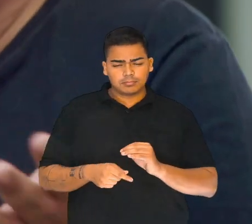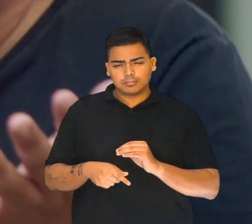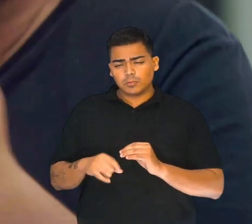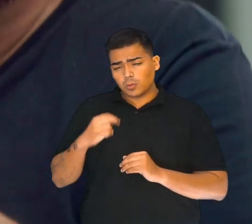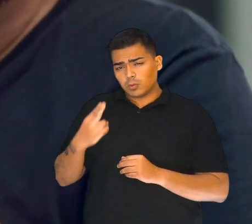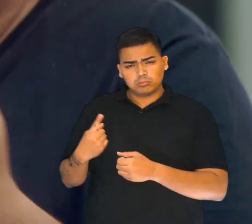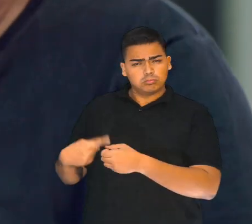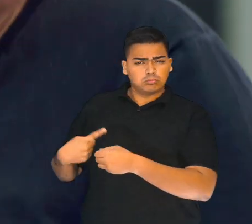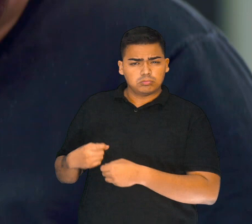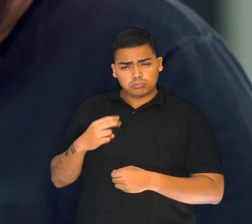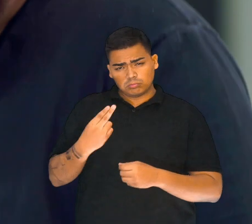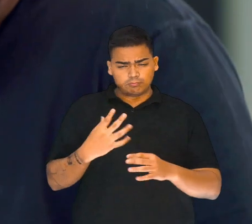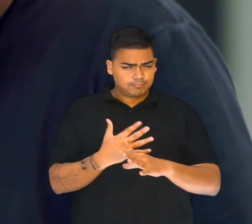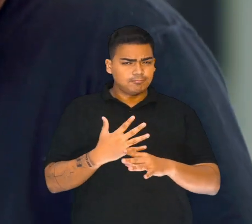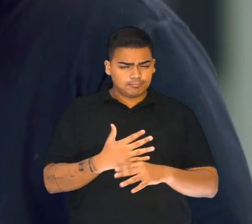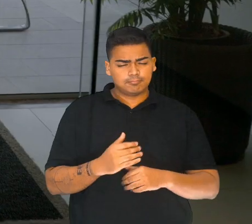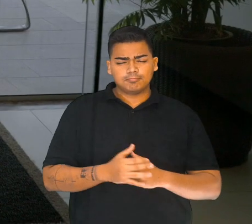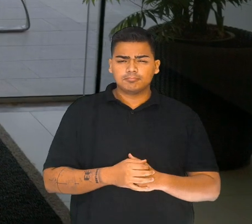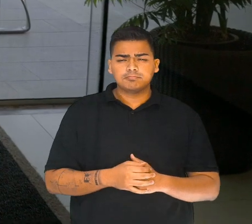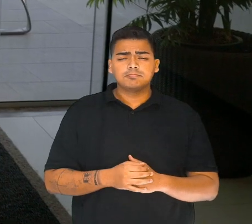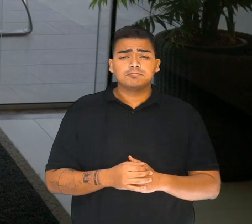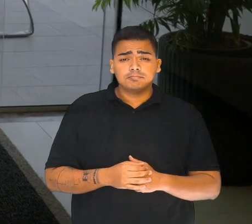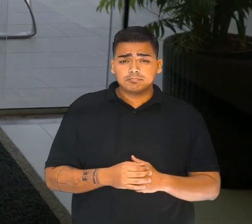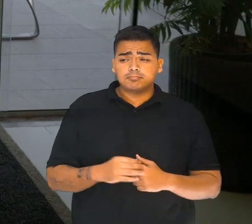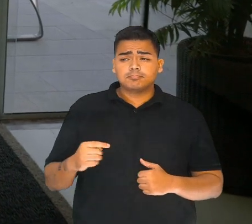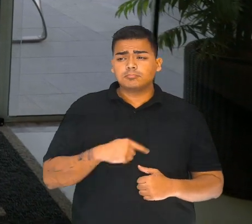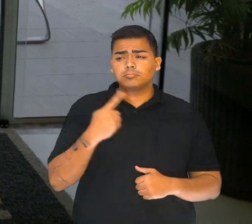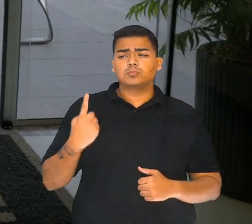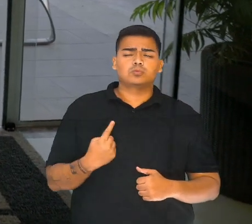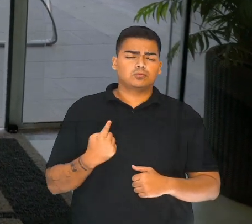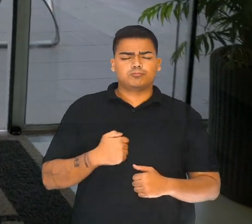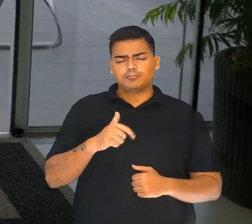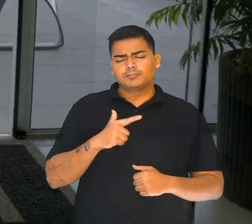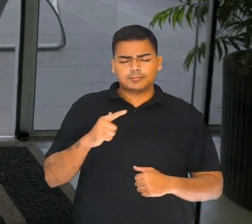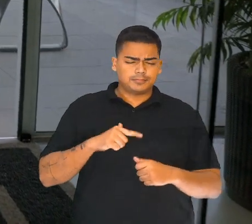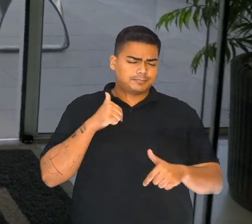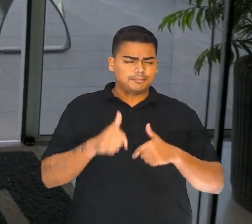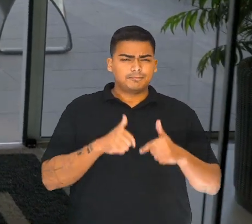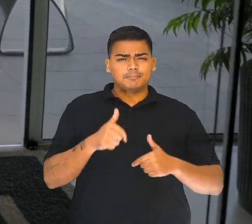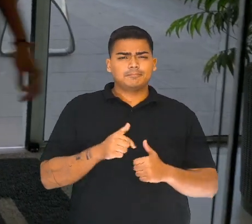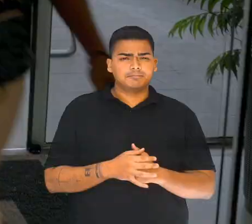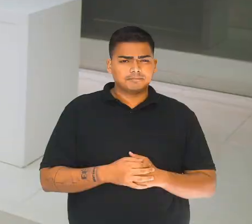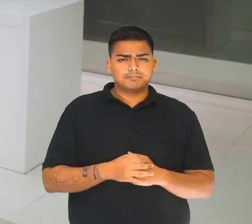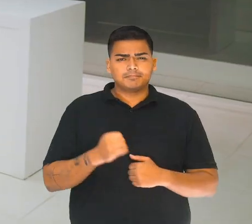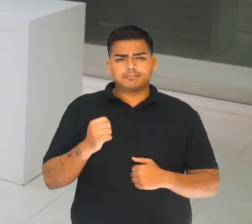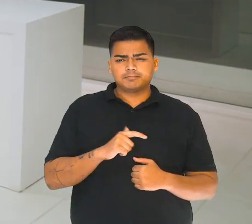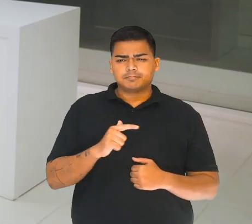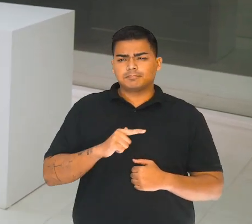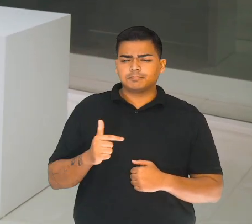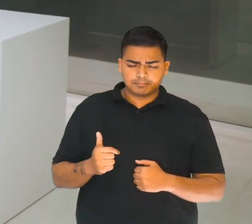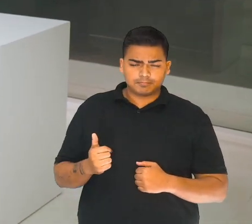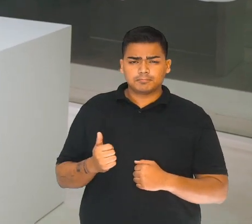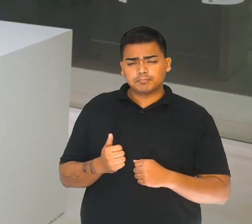asfalto, entre a periferia e o centro de inovação, por exemplo. E se eu falar pra vocês hoje que hoje eu tava lá no trabalho, né, que eu consegui por